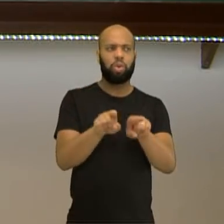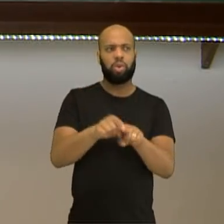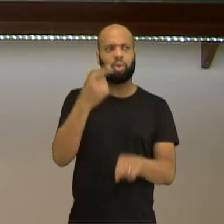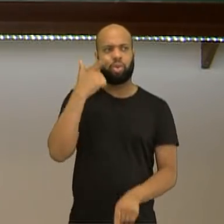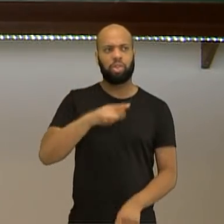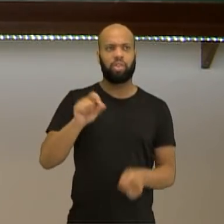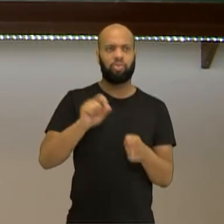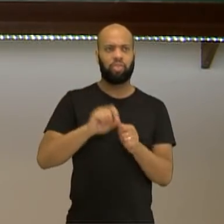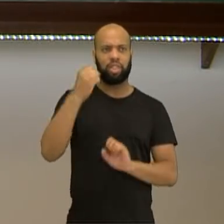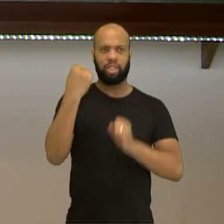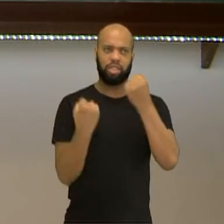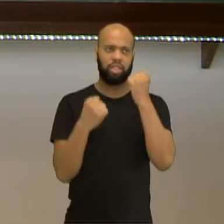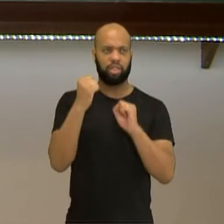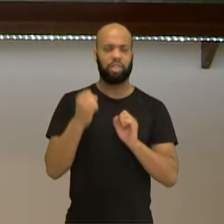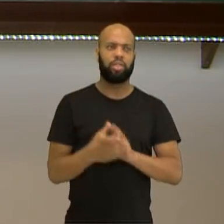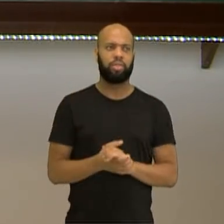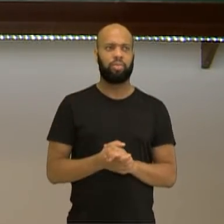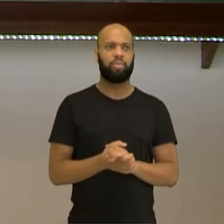praticar.